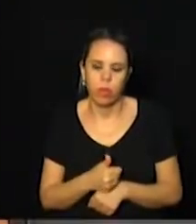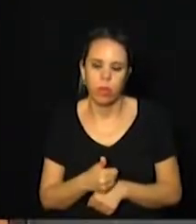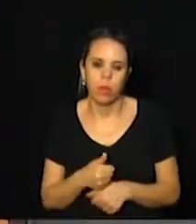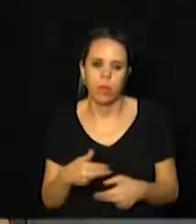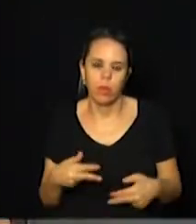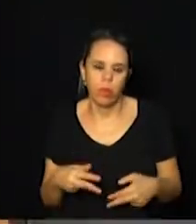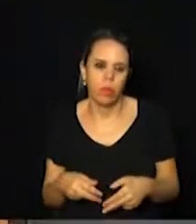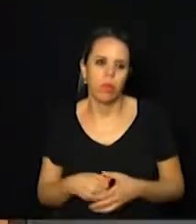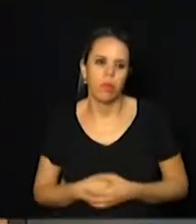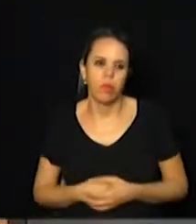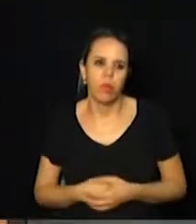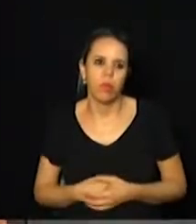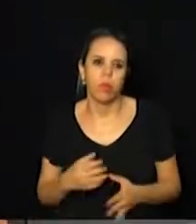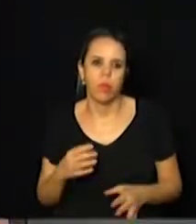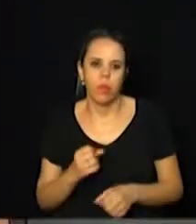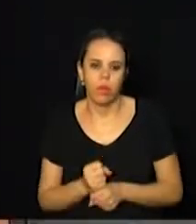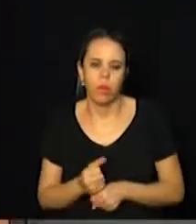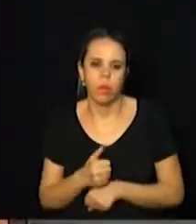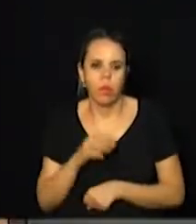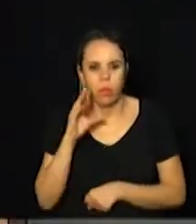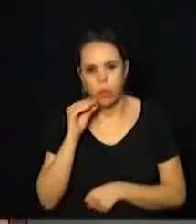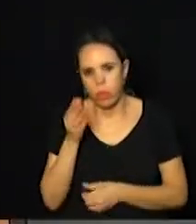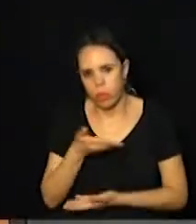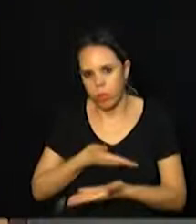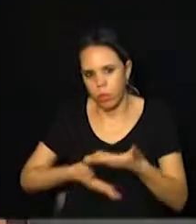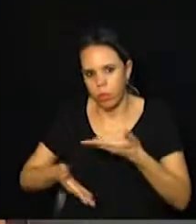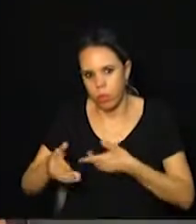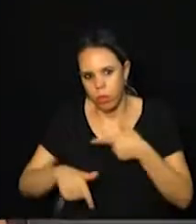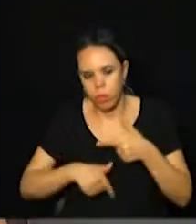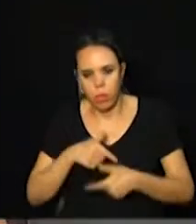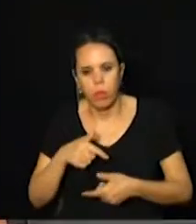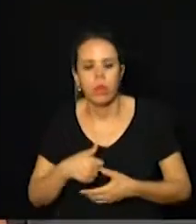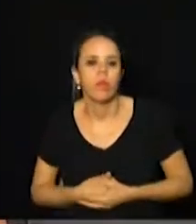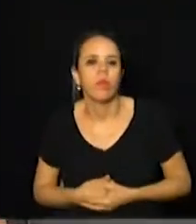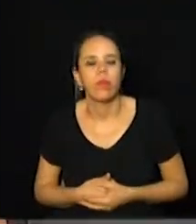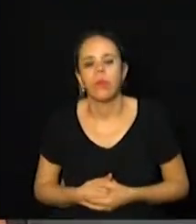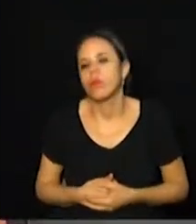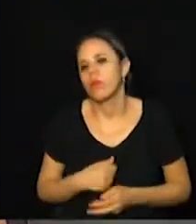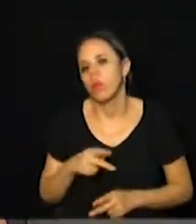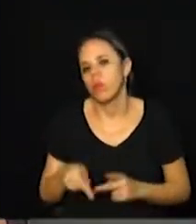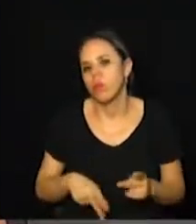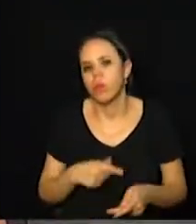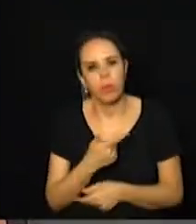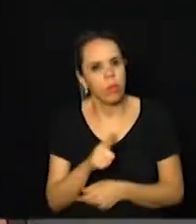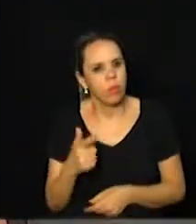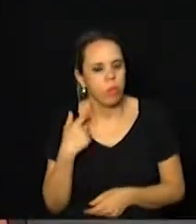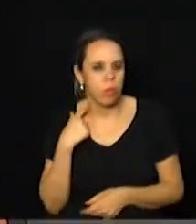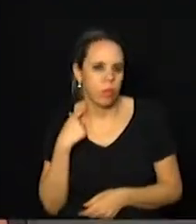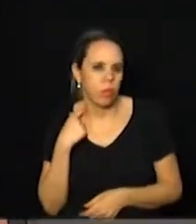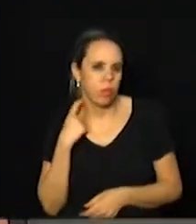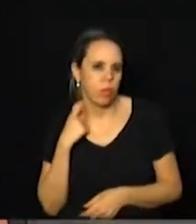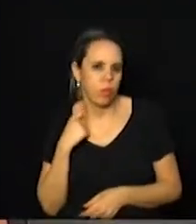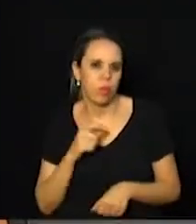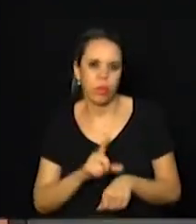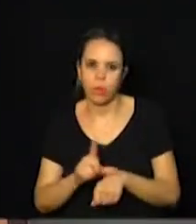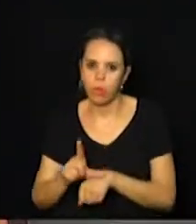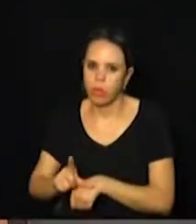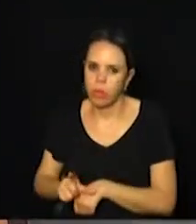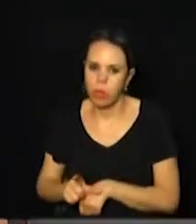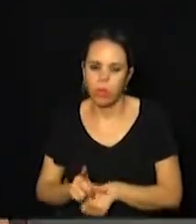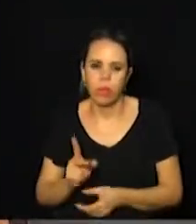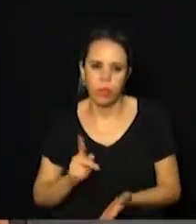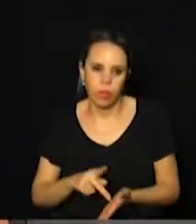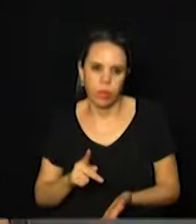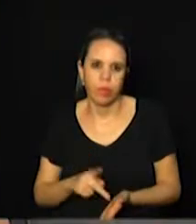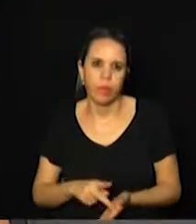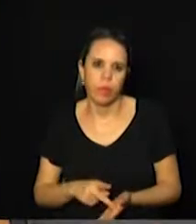o cache fazer um rodízio entre os trabalhadores de gente que não tinha Comerciários que